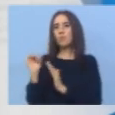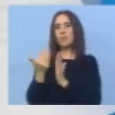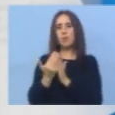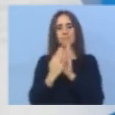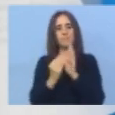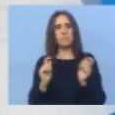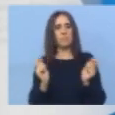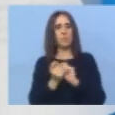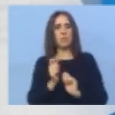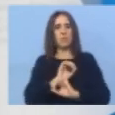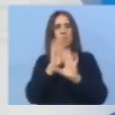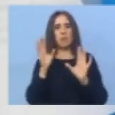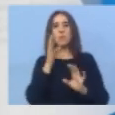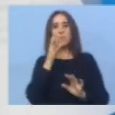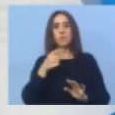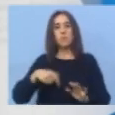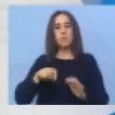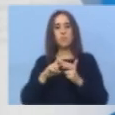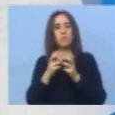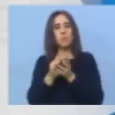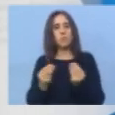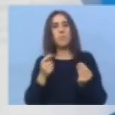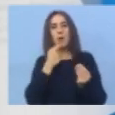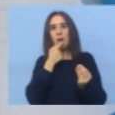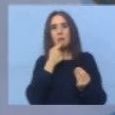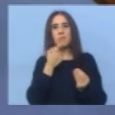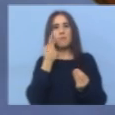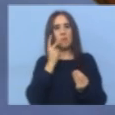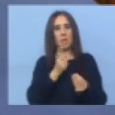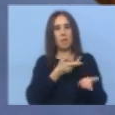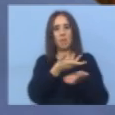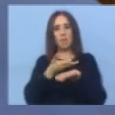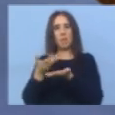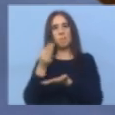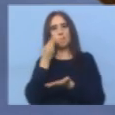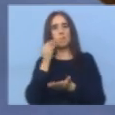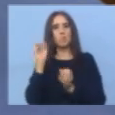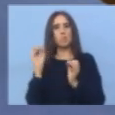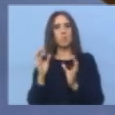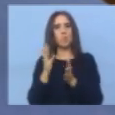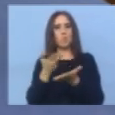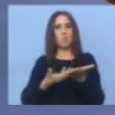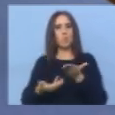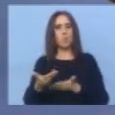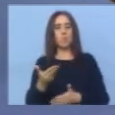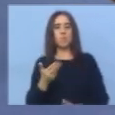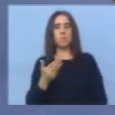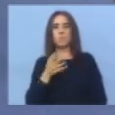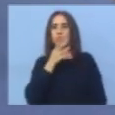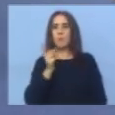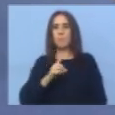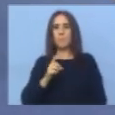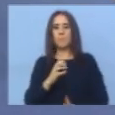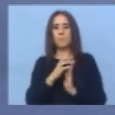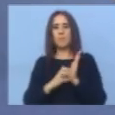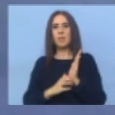o que aqui está a ser dito é, nós só resolveremos os problemas quando a dinâmica que for vivida é a dinâmica do dom. Tem sido aqui citada a Evangelii